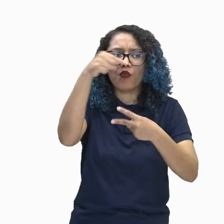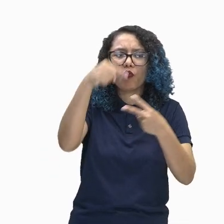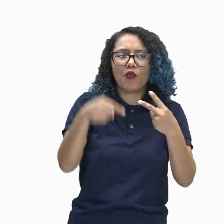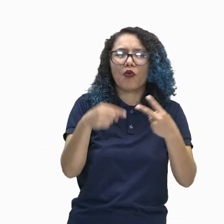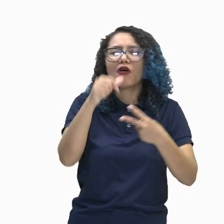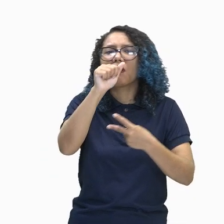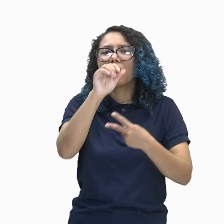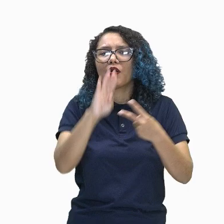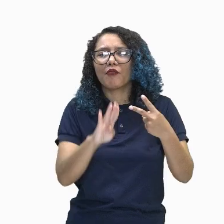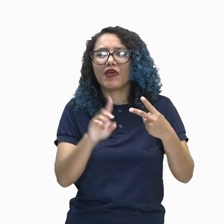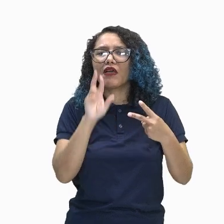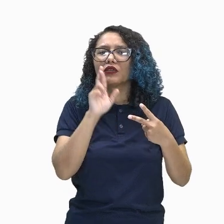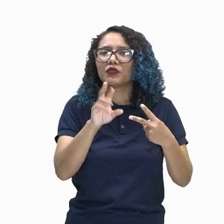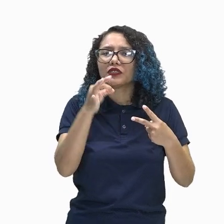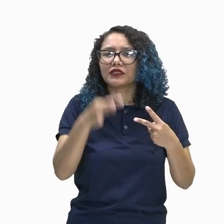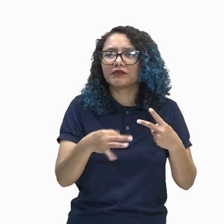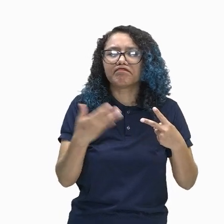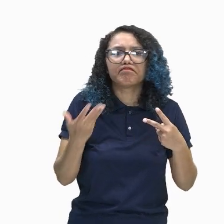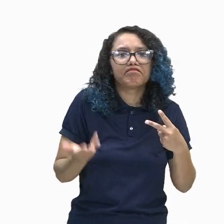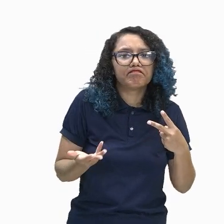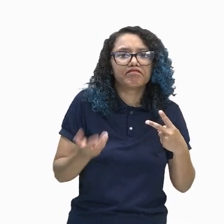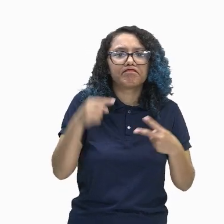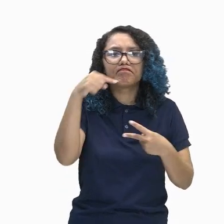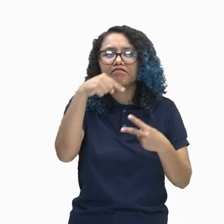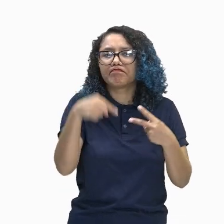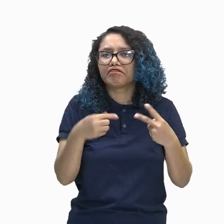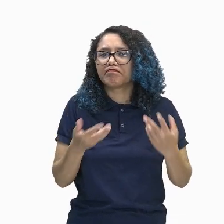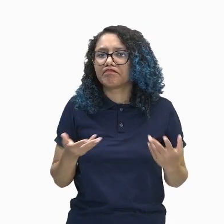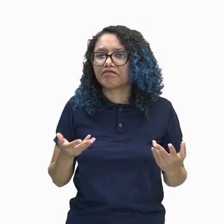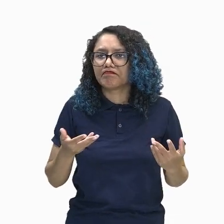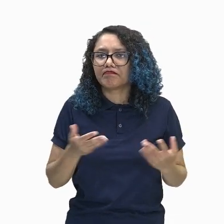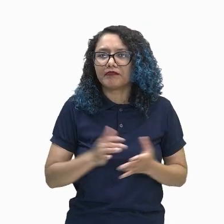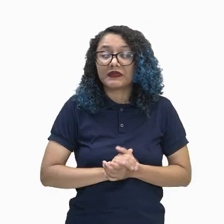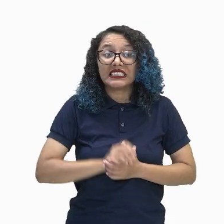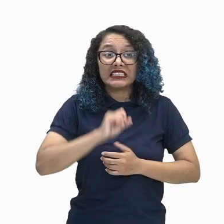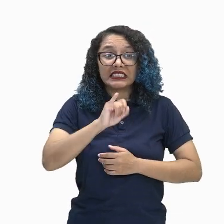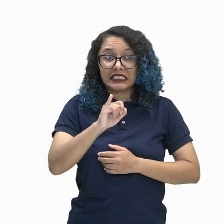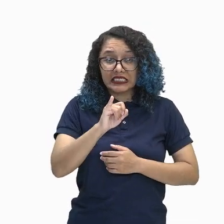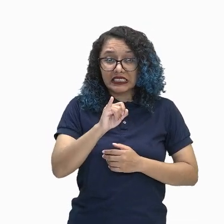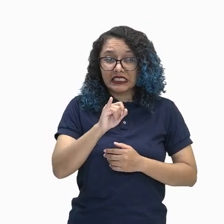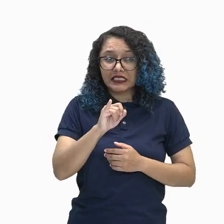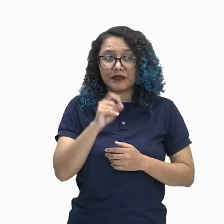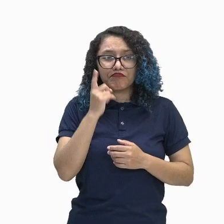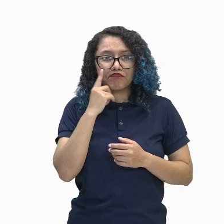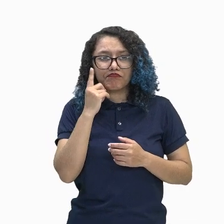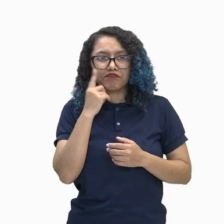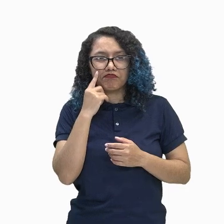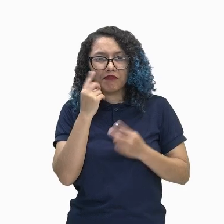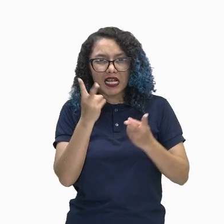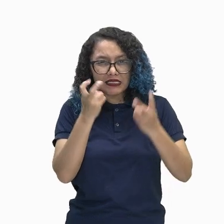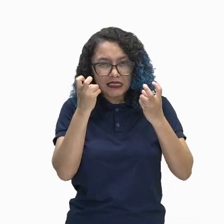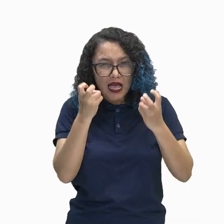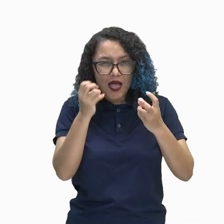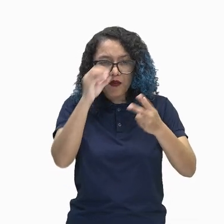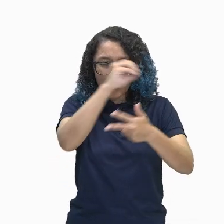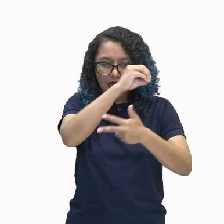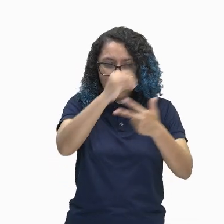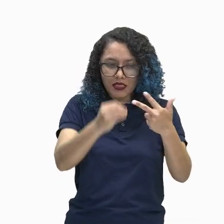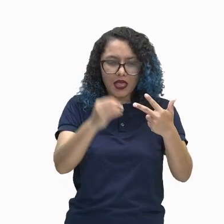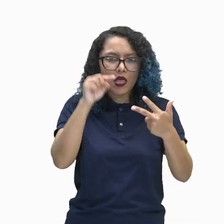marcaria como resposta? Então, percebam que se você já visualizou que o Enem é um